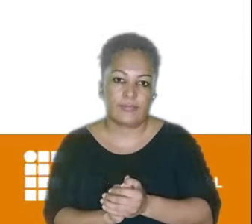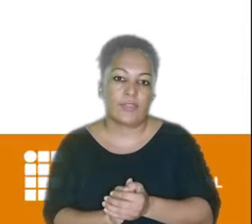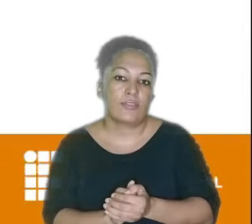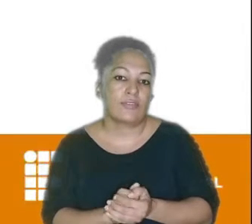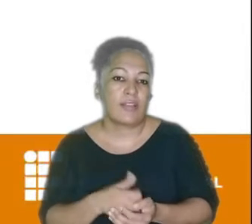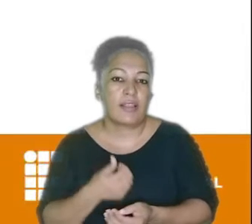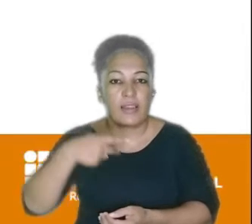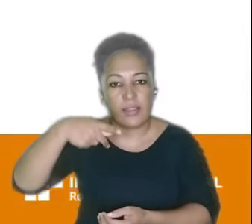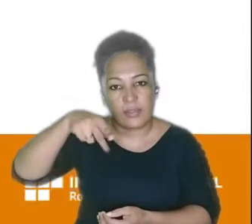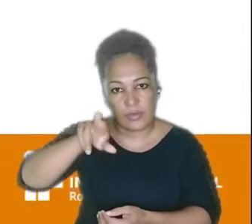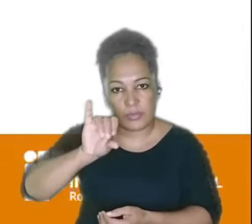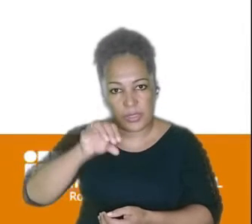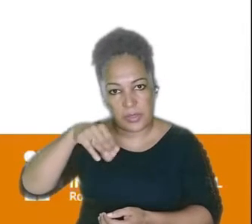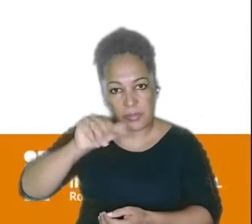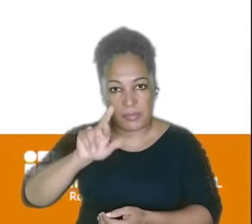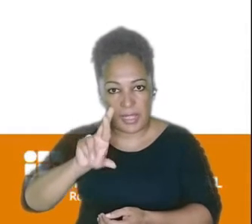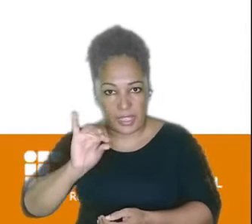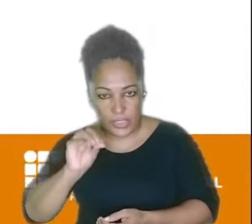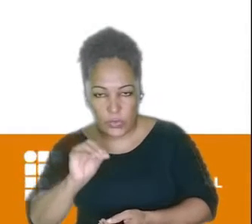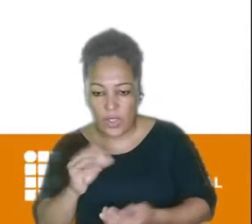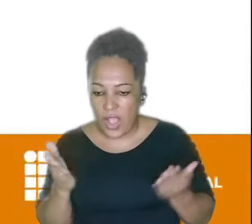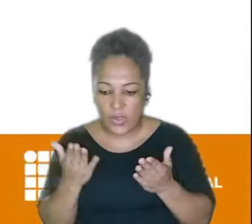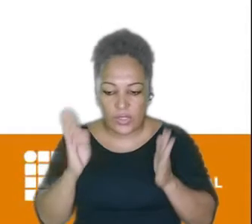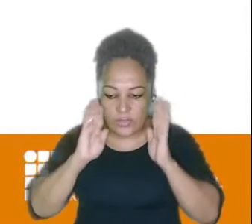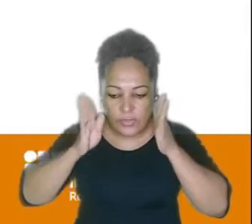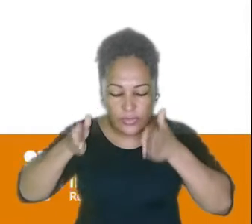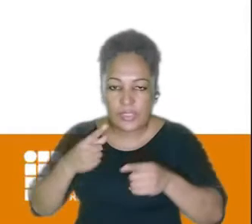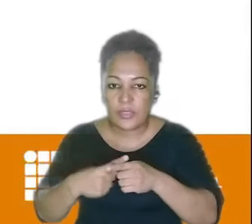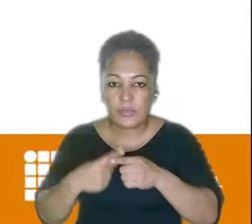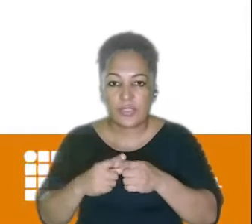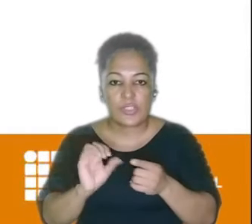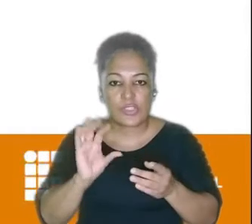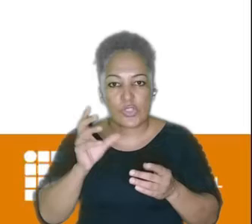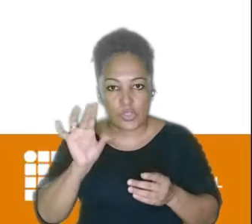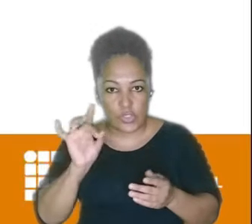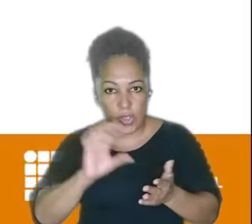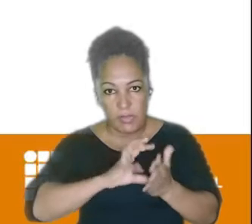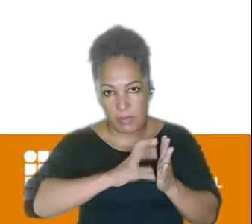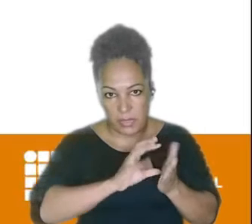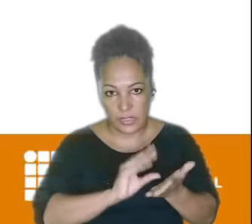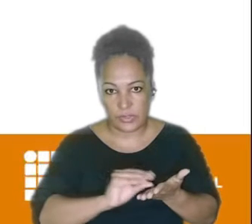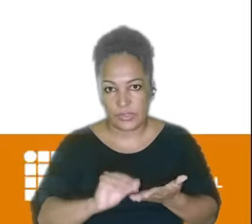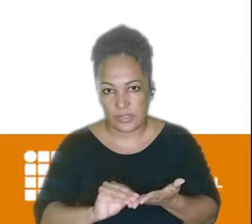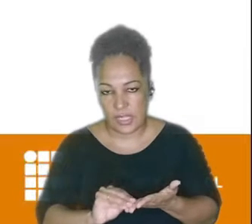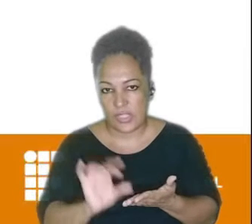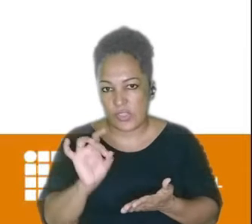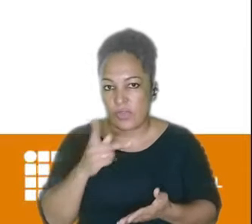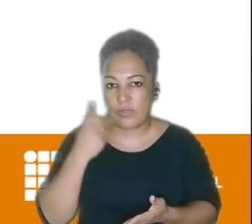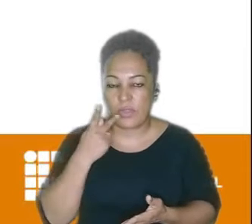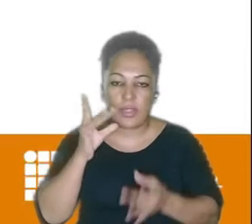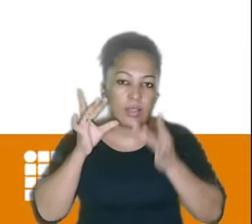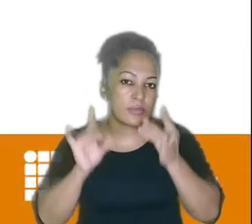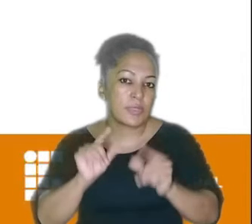requisitos primários. A gente não vai entrar nisso aqui agora, a gente está num curso voltado só para banco de dados, então a gente vai falar do